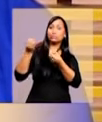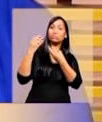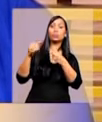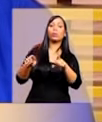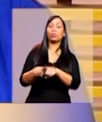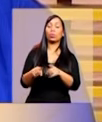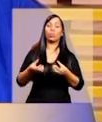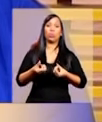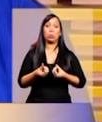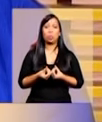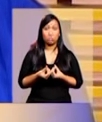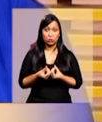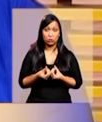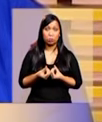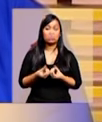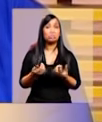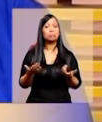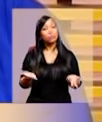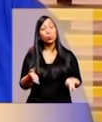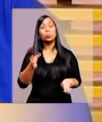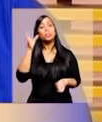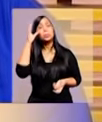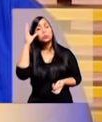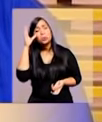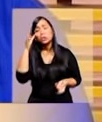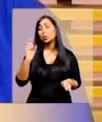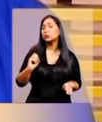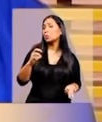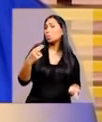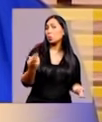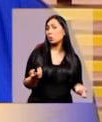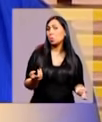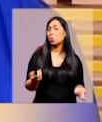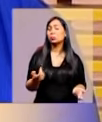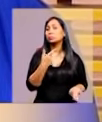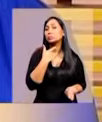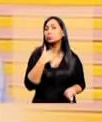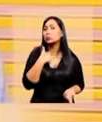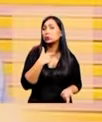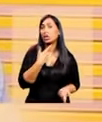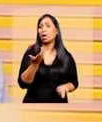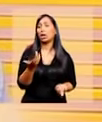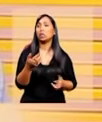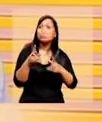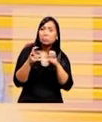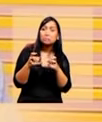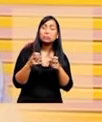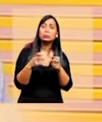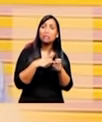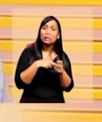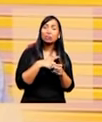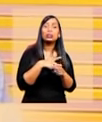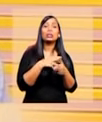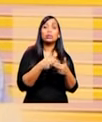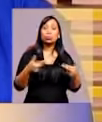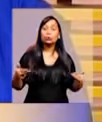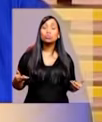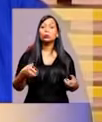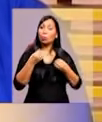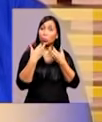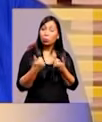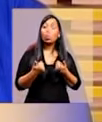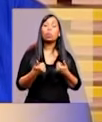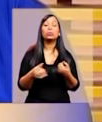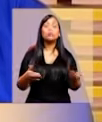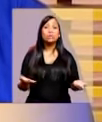os ensinamentos do budismo também por curiosidade, ou por abertura, ou por perceberem que tem esse viés prático